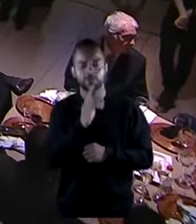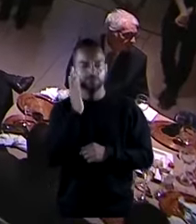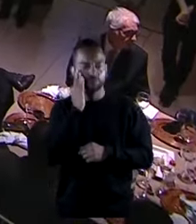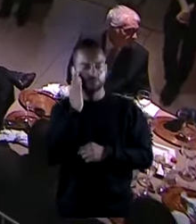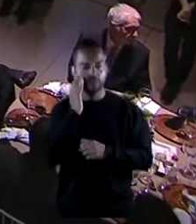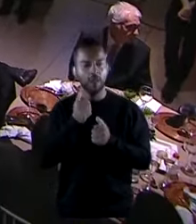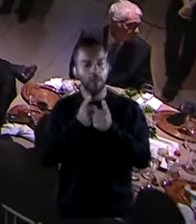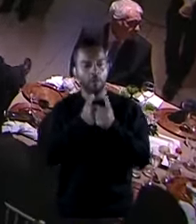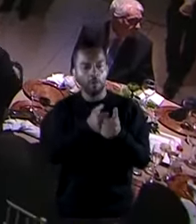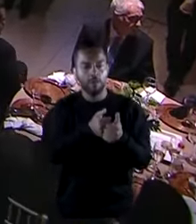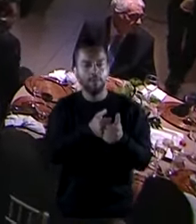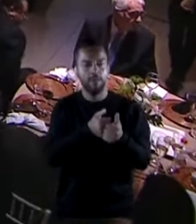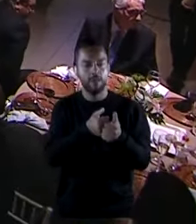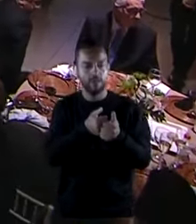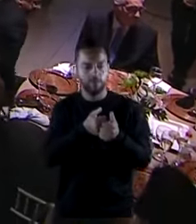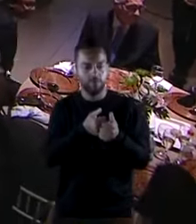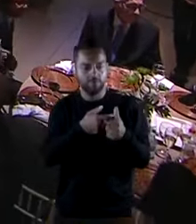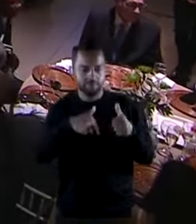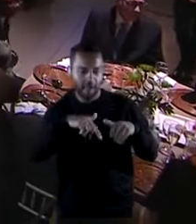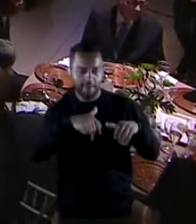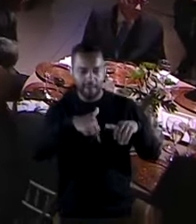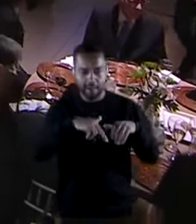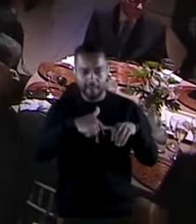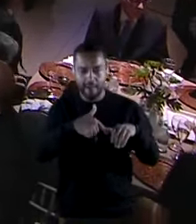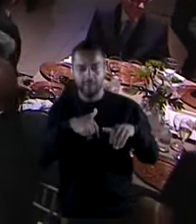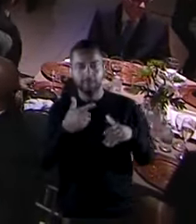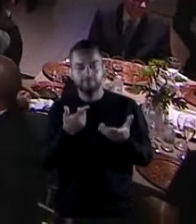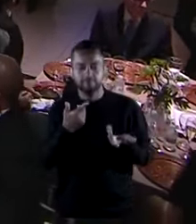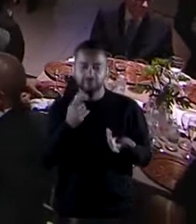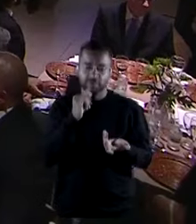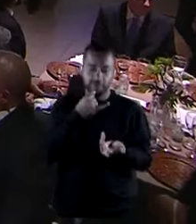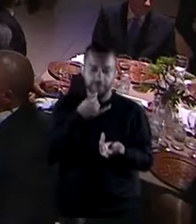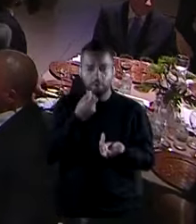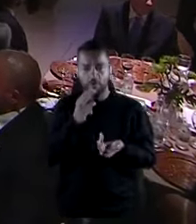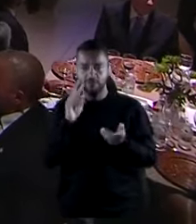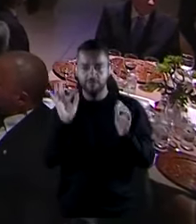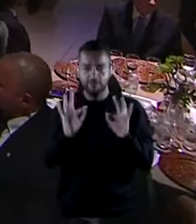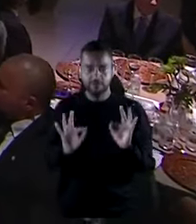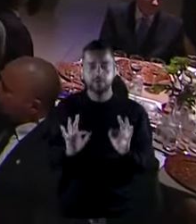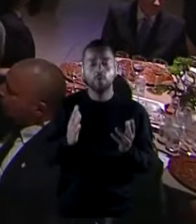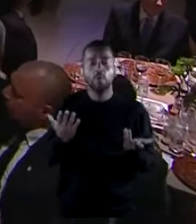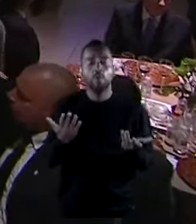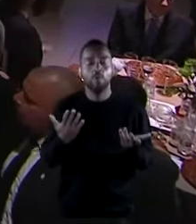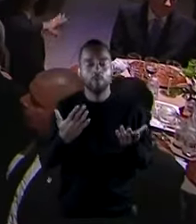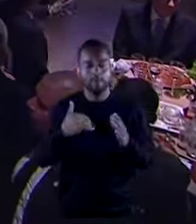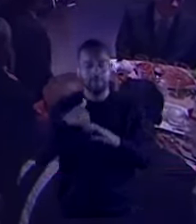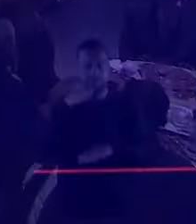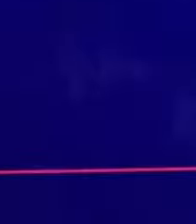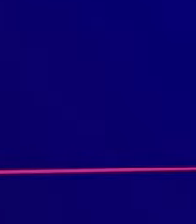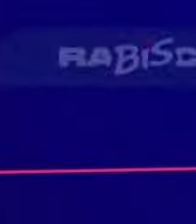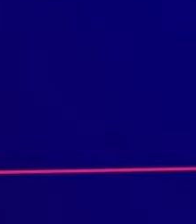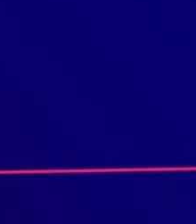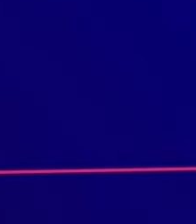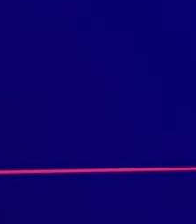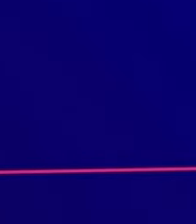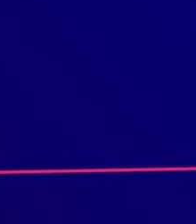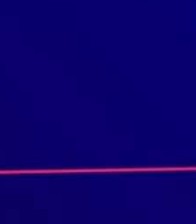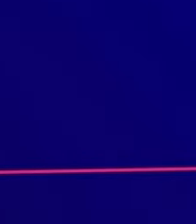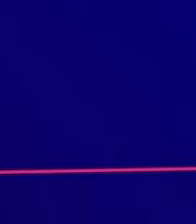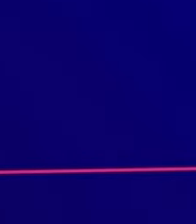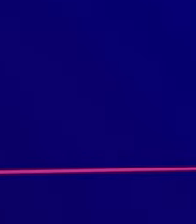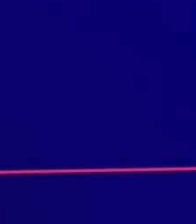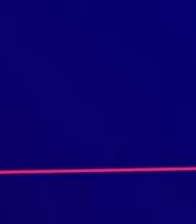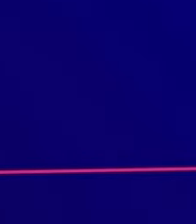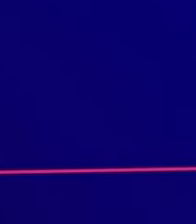acompanhou tanto drible, felizmente e infelizmente, qual era o jogador mais difícil de marcar?